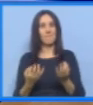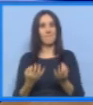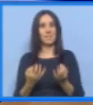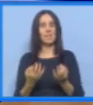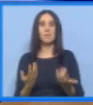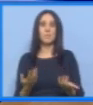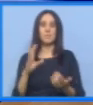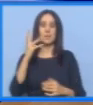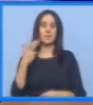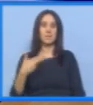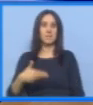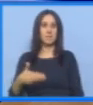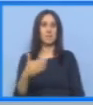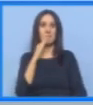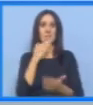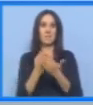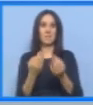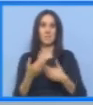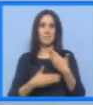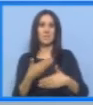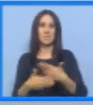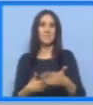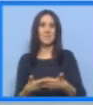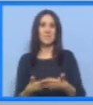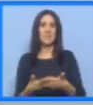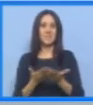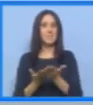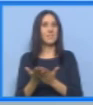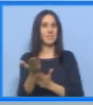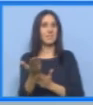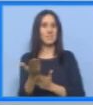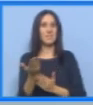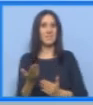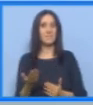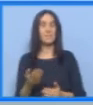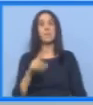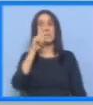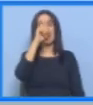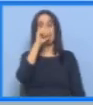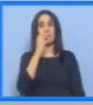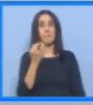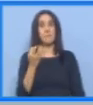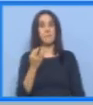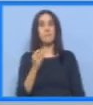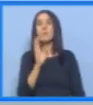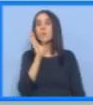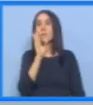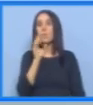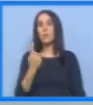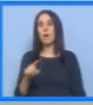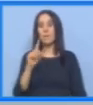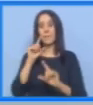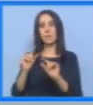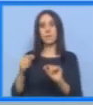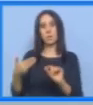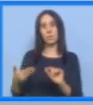por acontecimentos que permitam a este processo avançar. Recordo ainda que mais logo na Antena